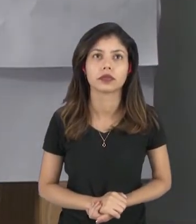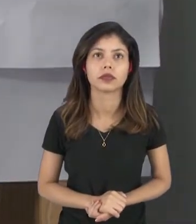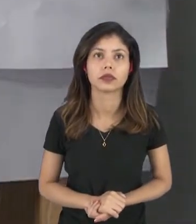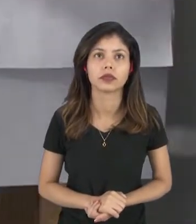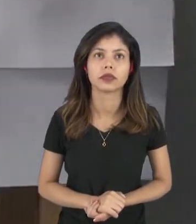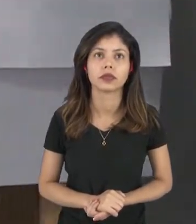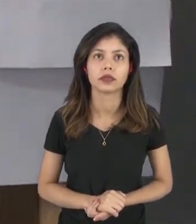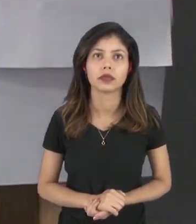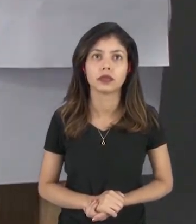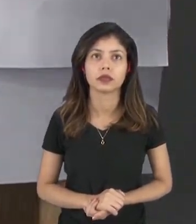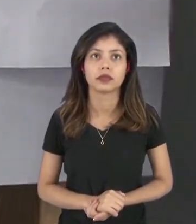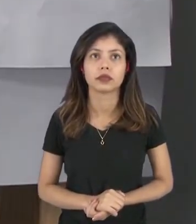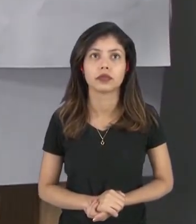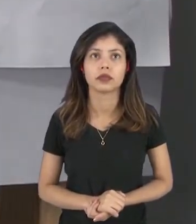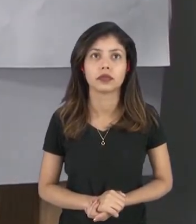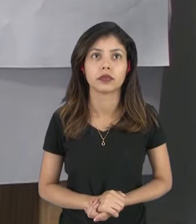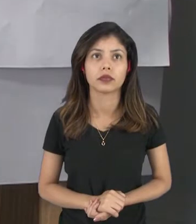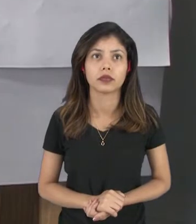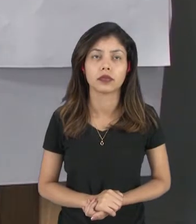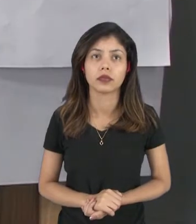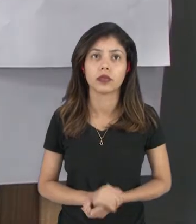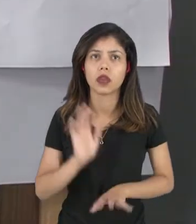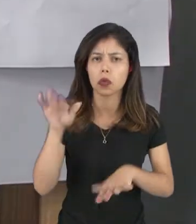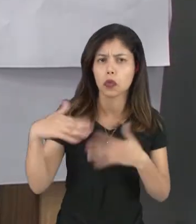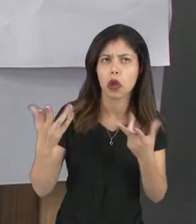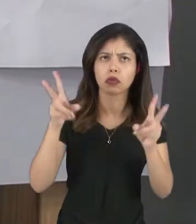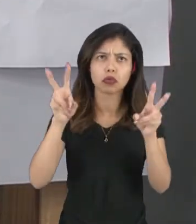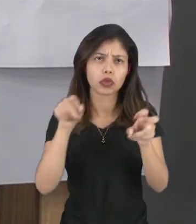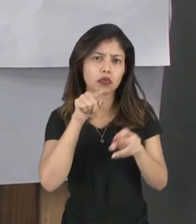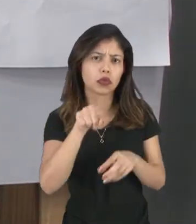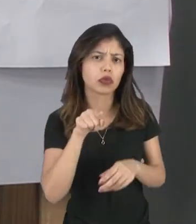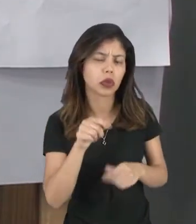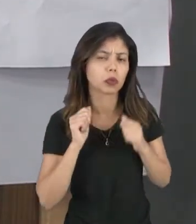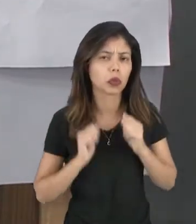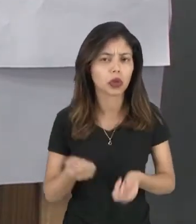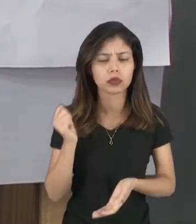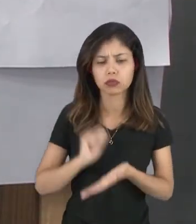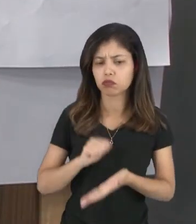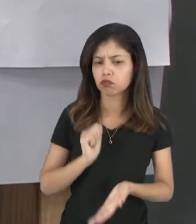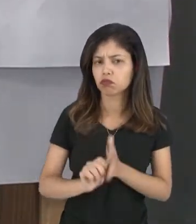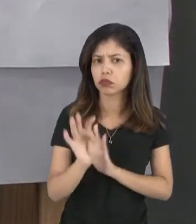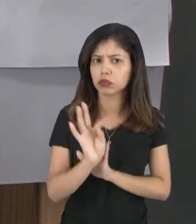aí, na F, ele pergunta, que outro título você daria a esse texto?